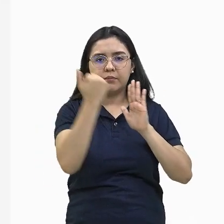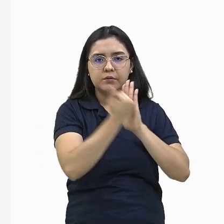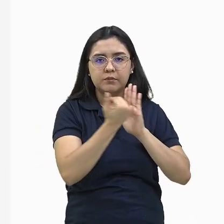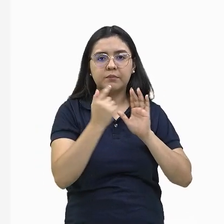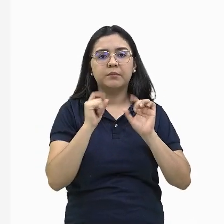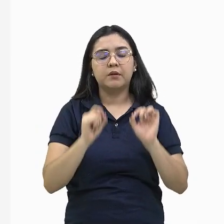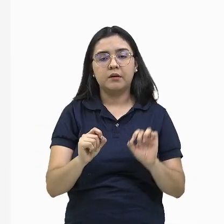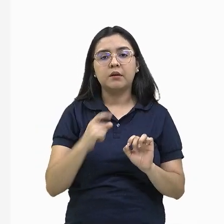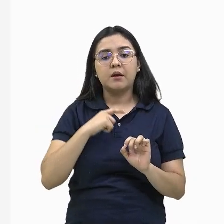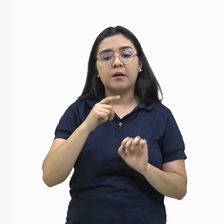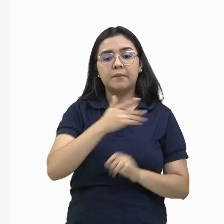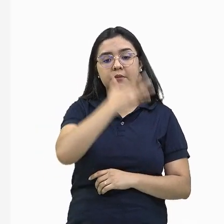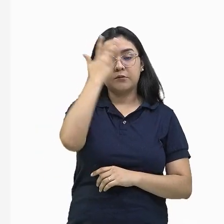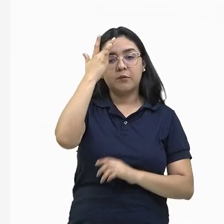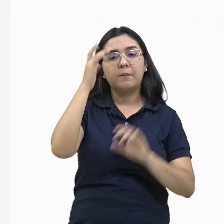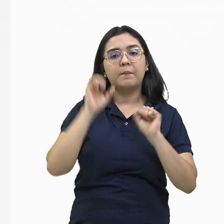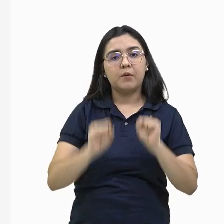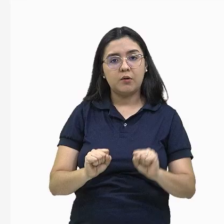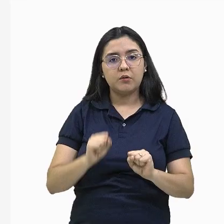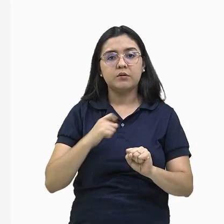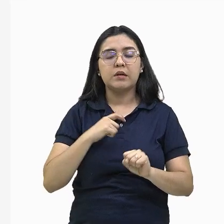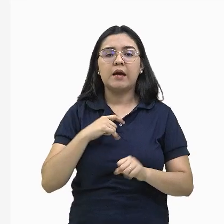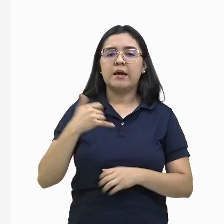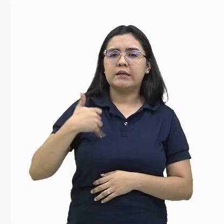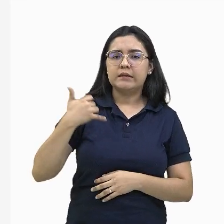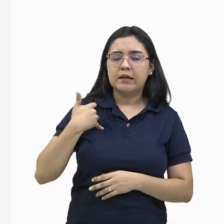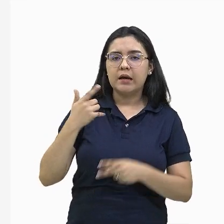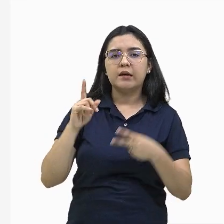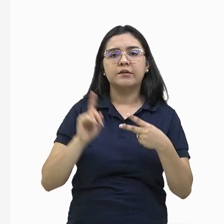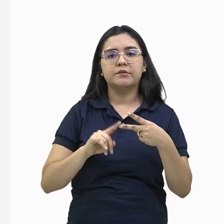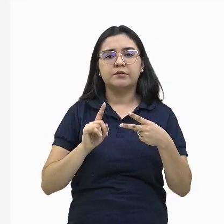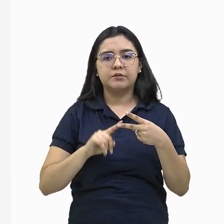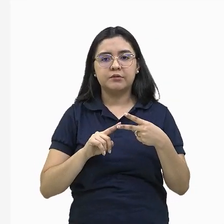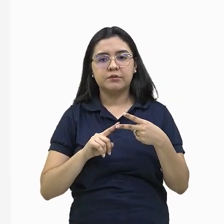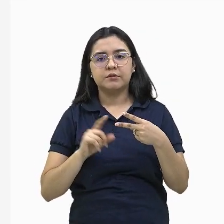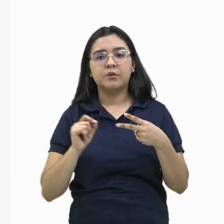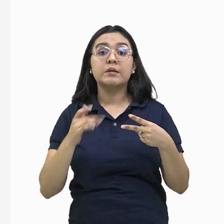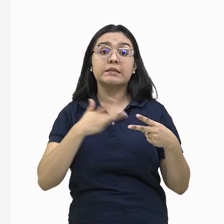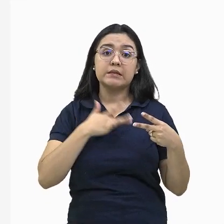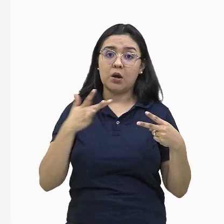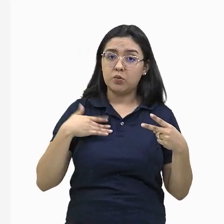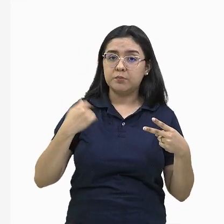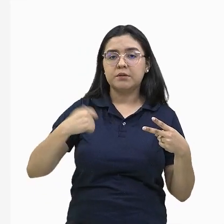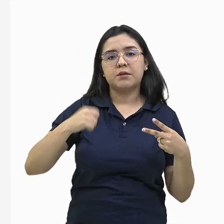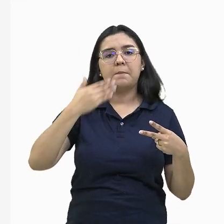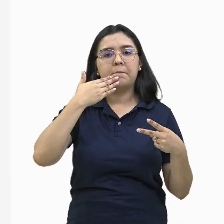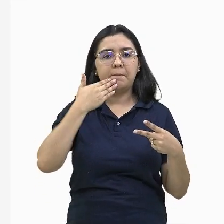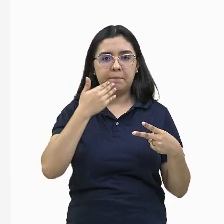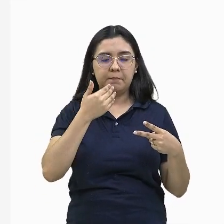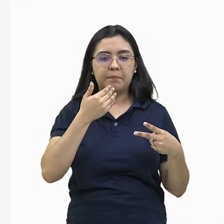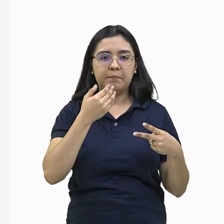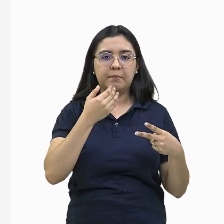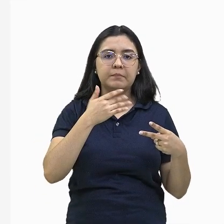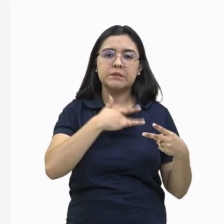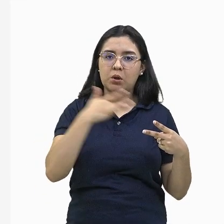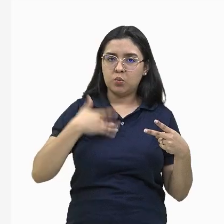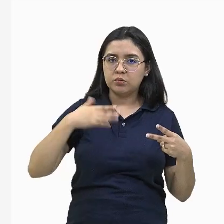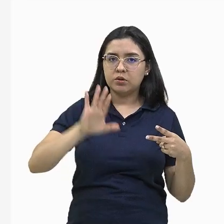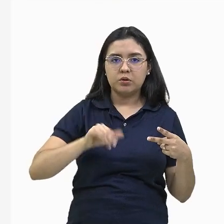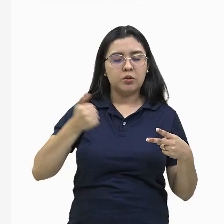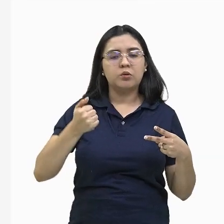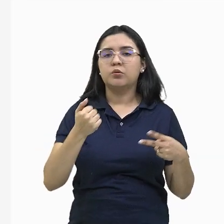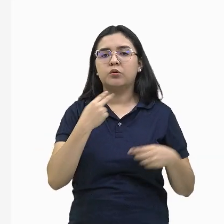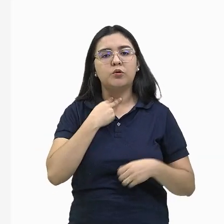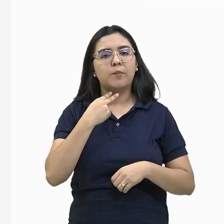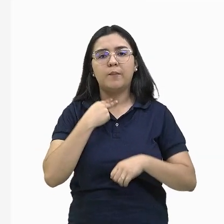para que a pessoa possa doar sangue, a idade mínima, também a questão da saúde da pessoa, ela não pode estar doente